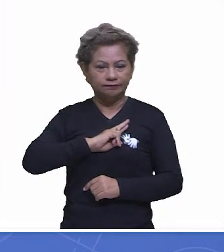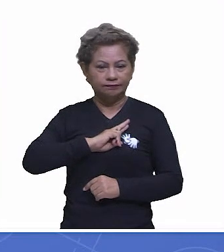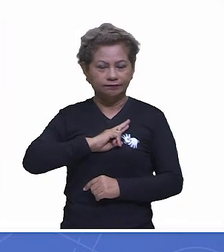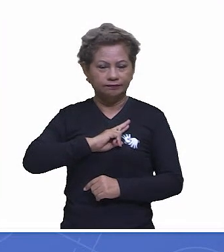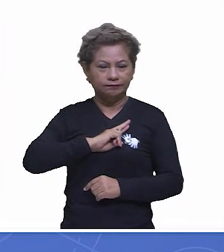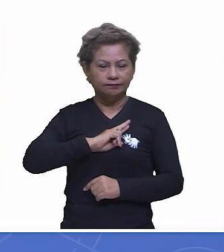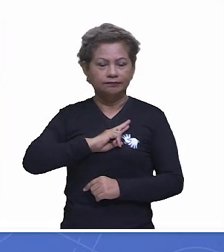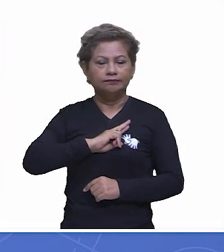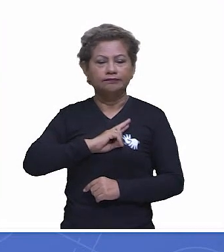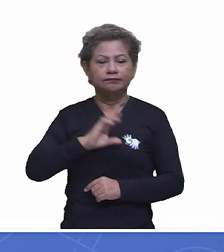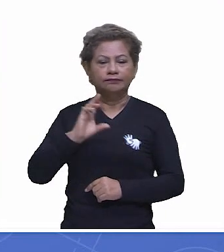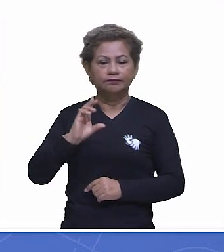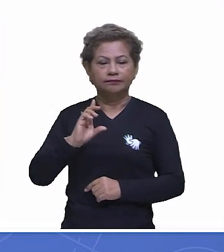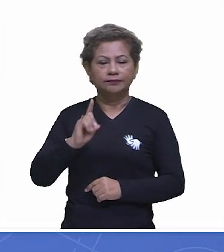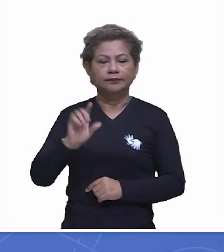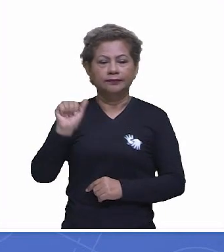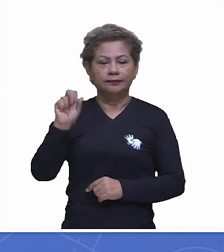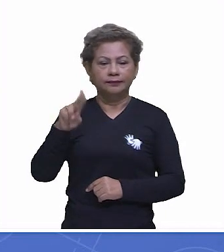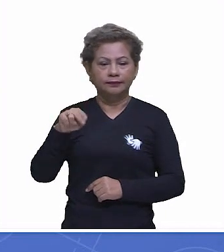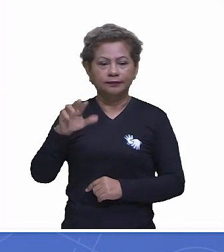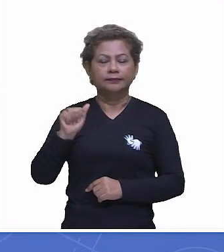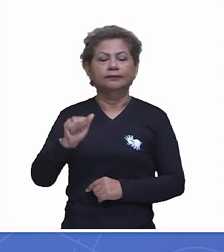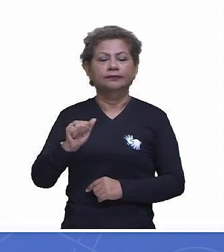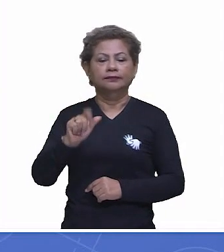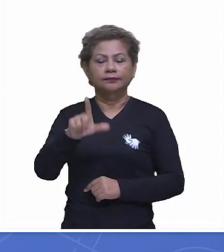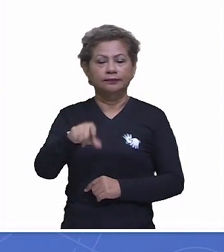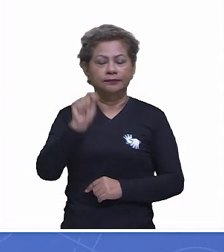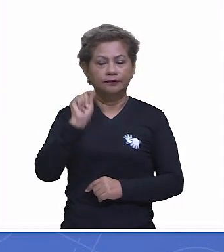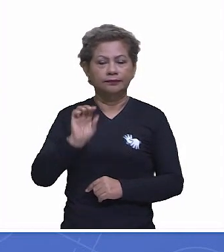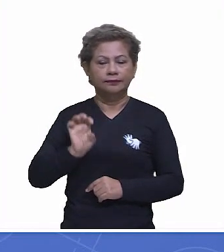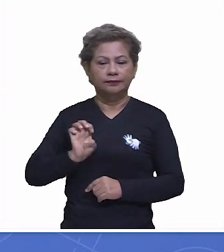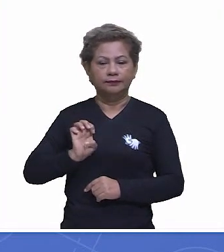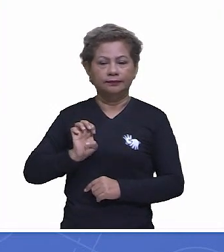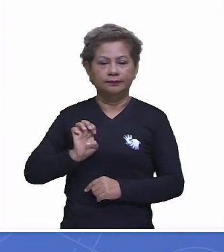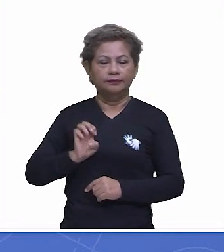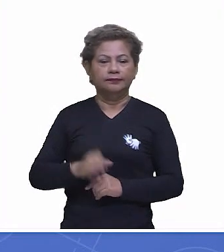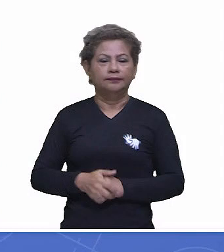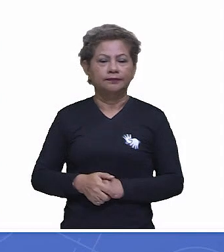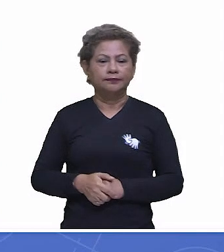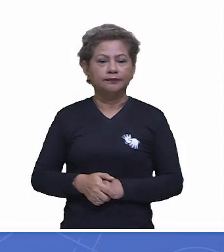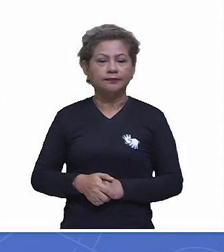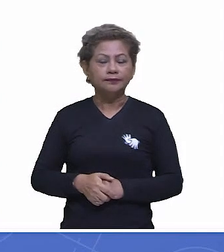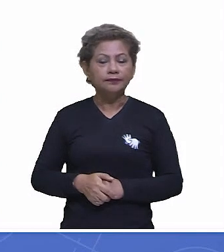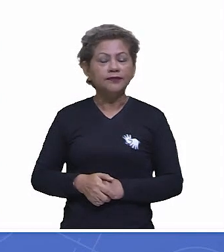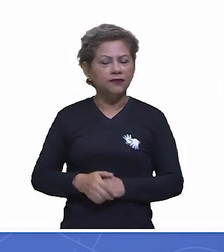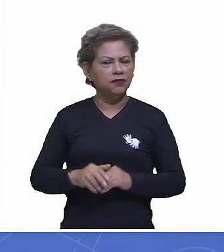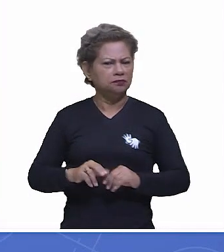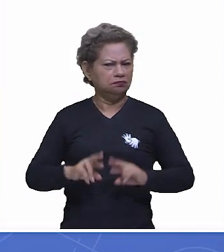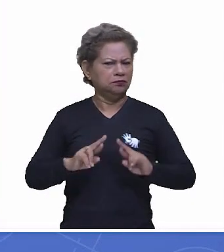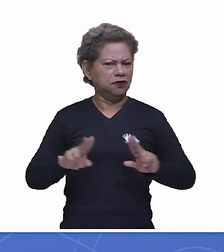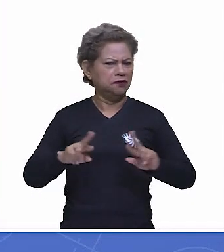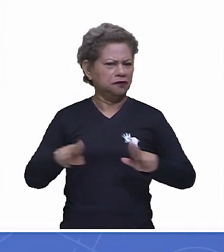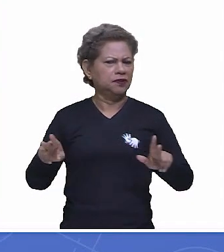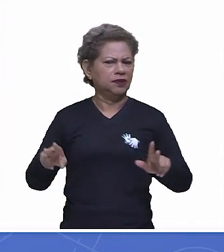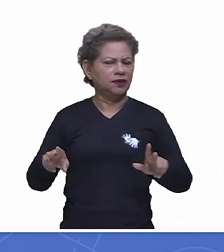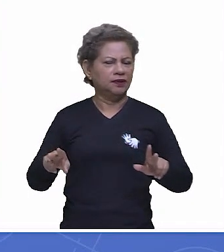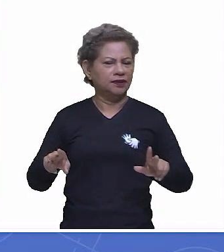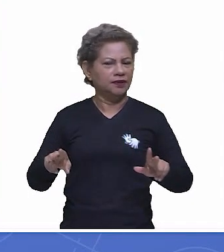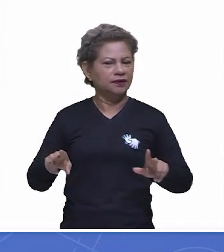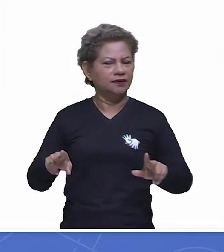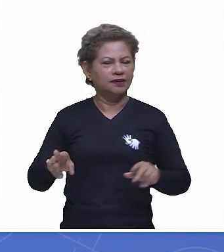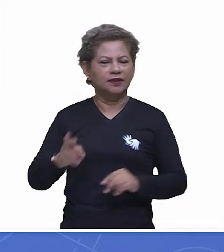nós temos a Ana Rita também ali colocando já a letra E. Então, a resposta ficou variando entre letra D e letra